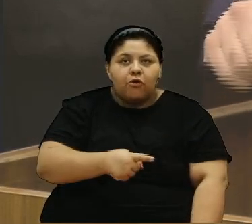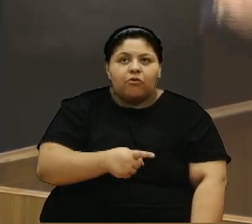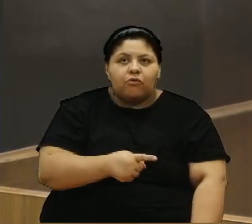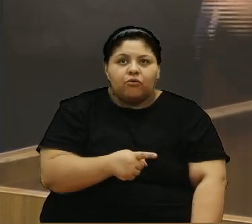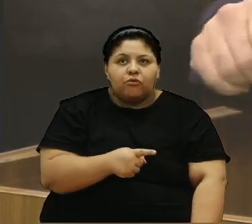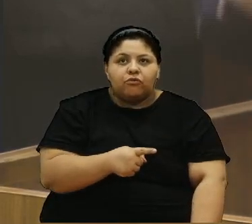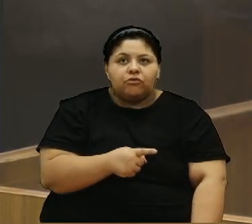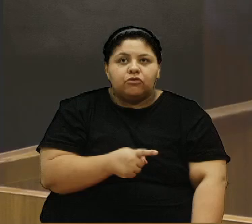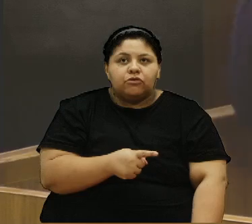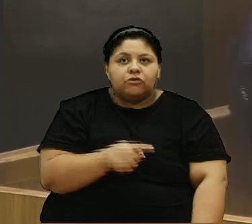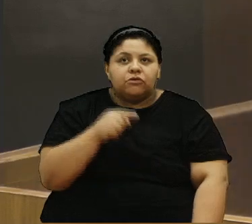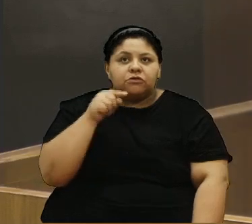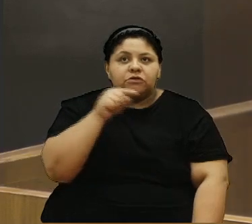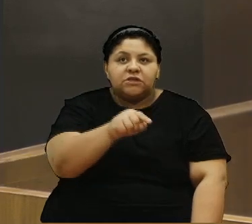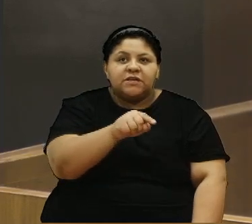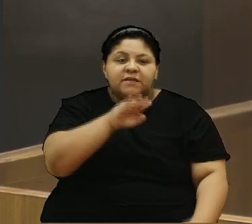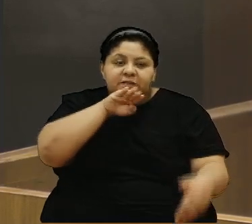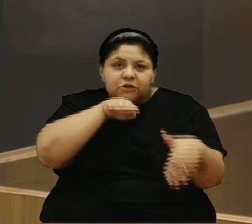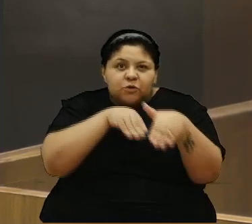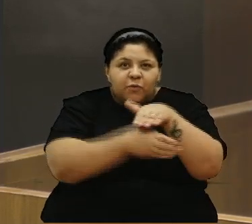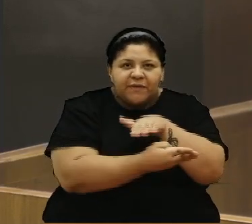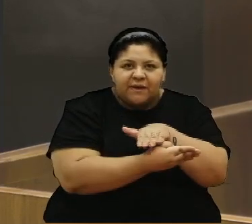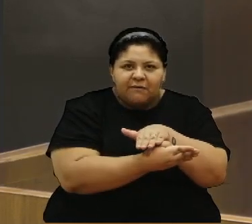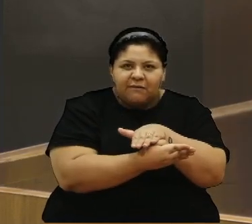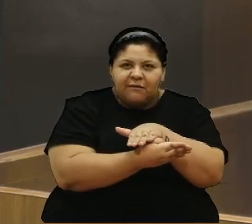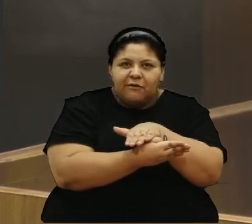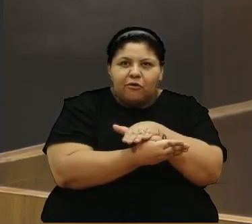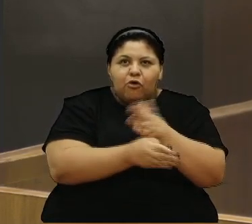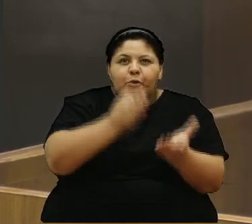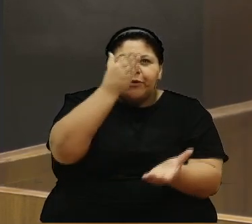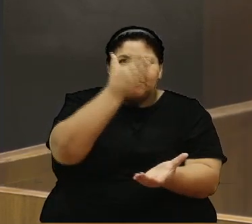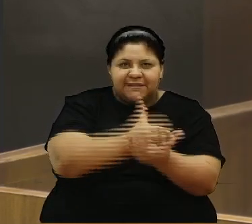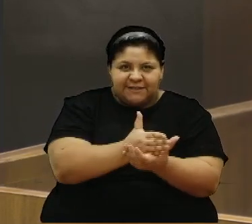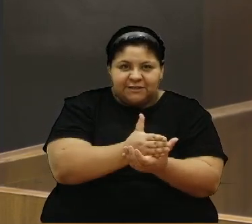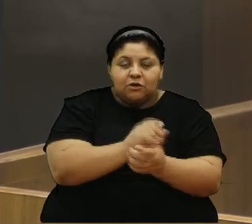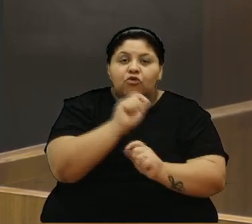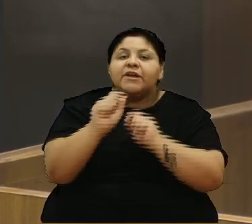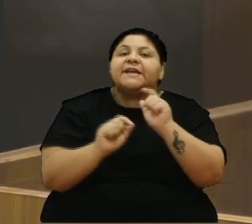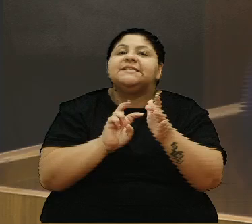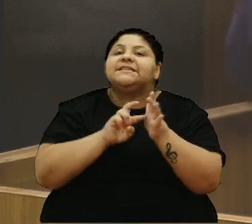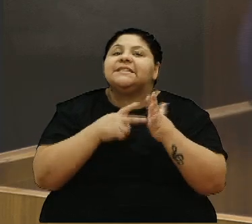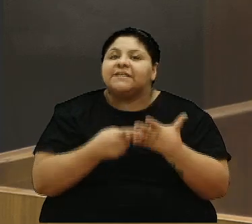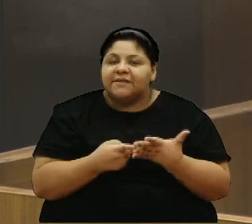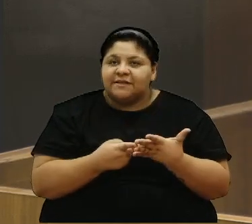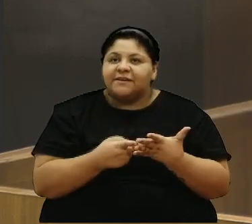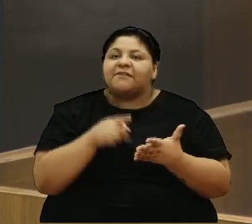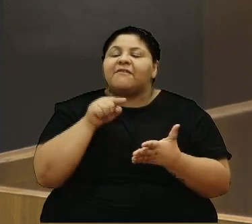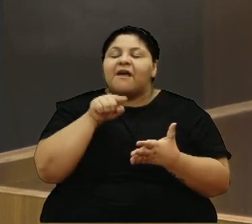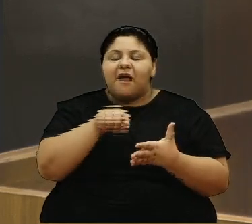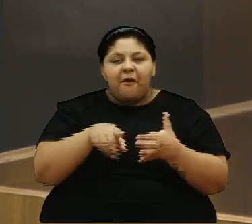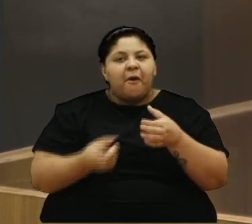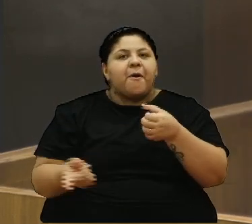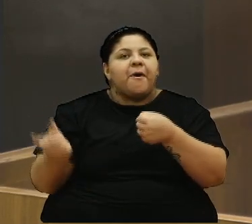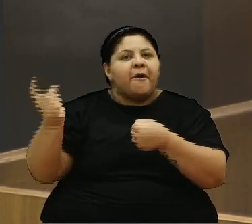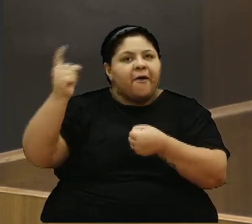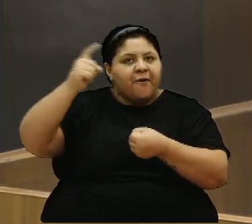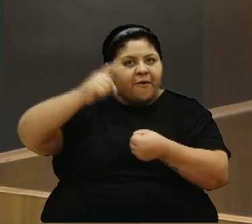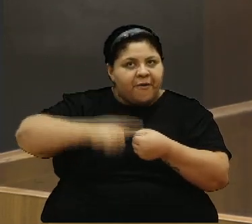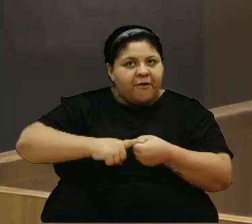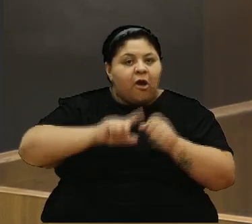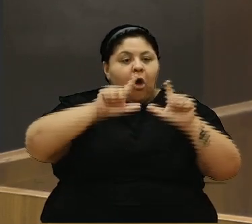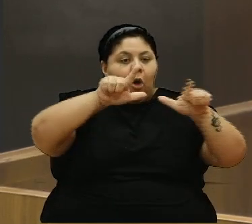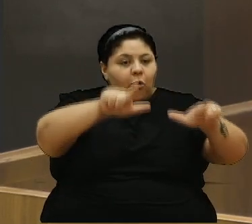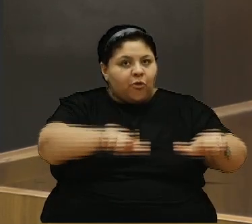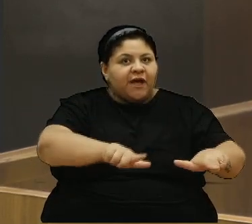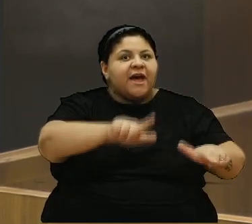deixou isso na gaveta. Ou seja, meus amigos, eles voltaram à cena do